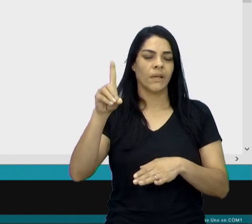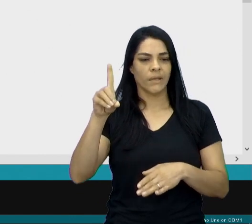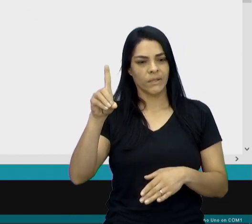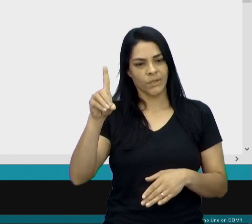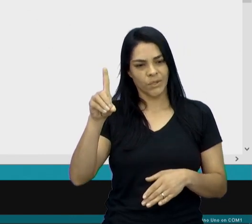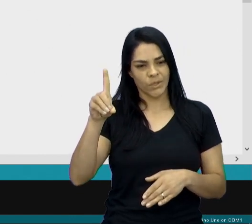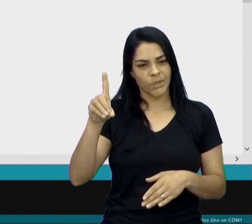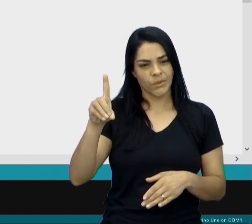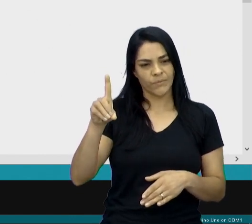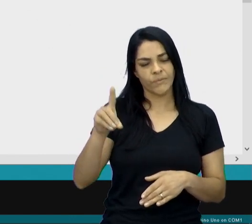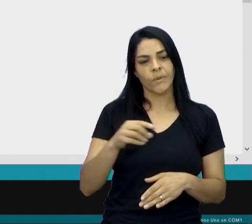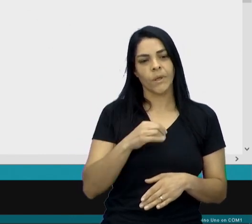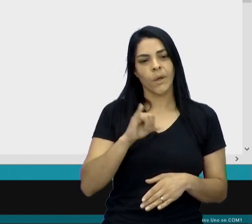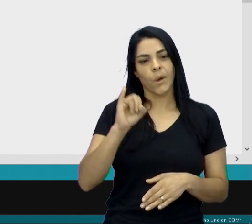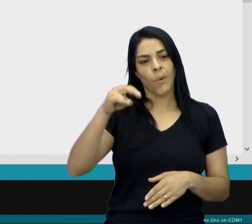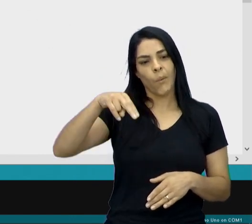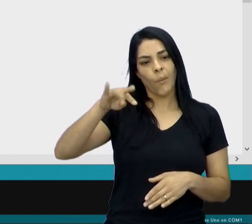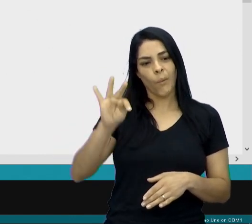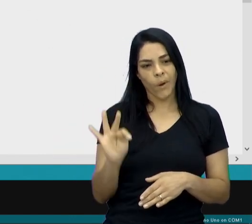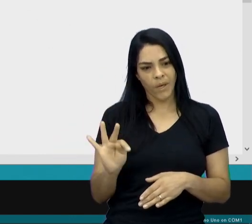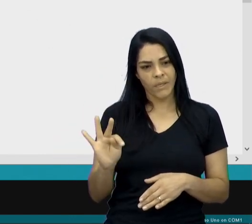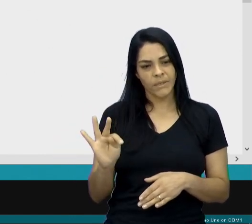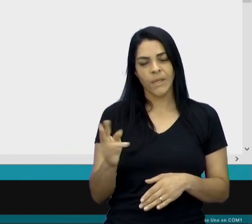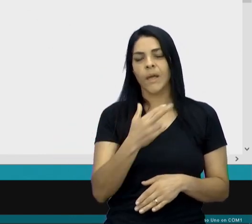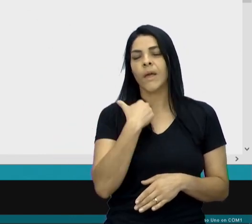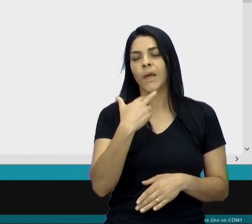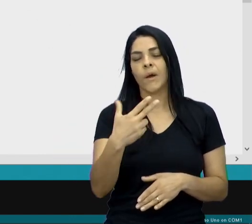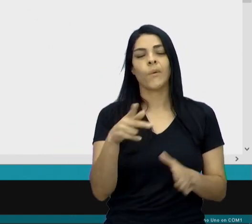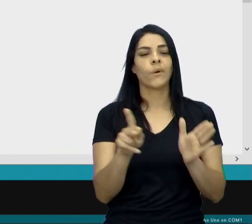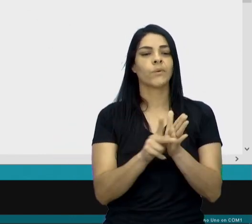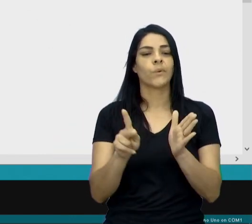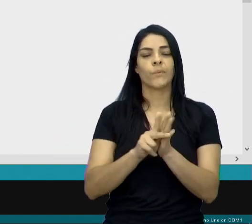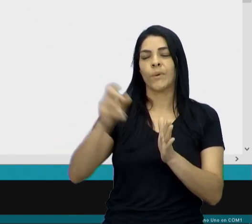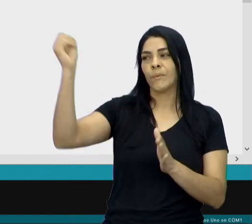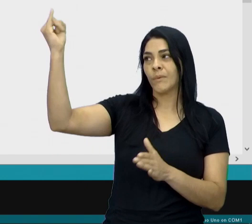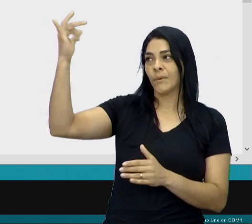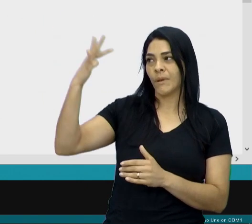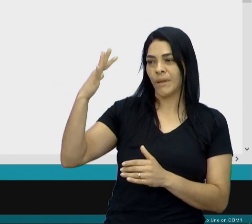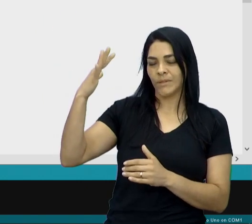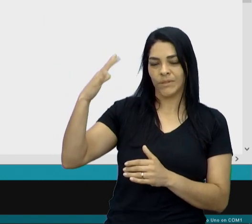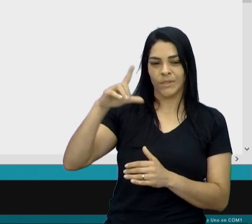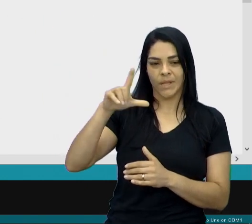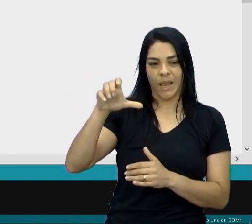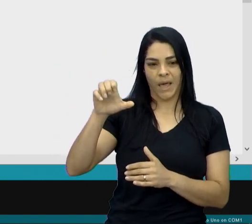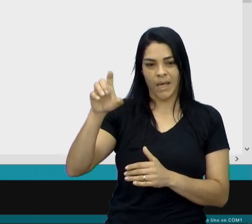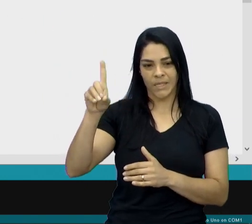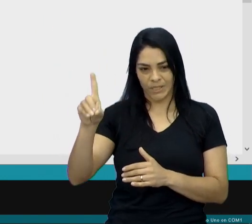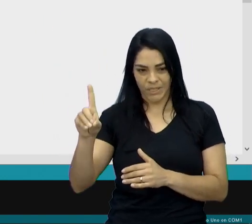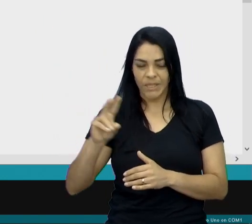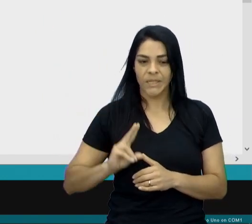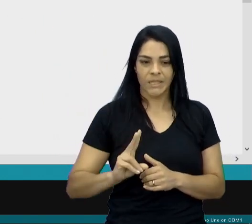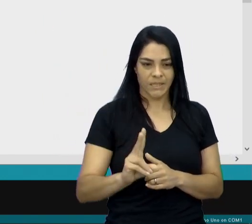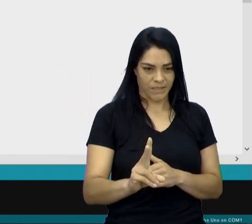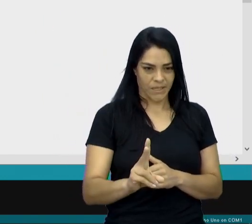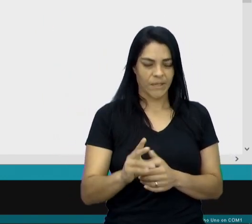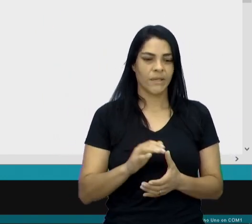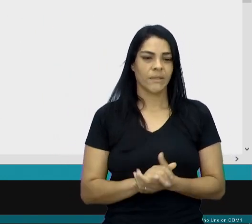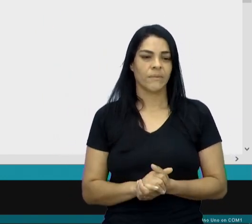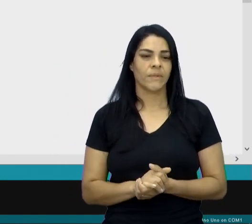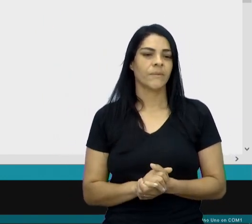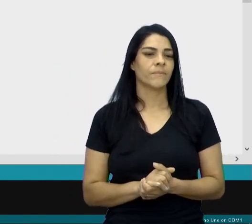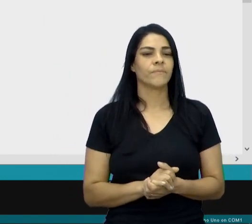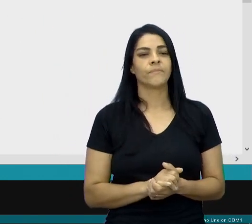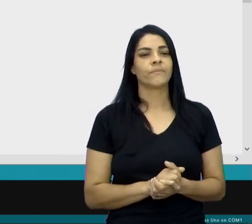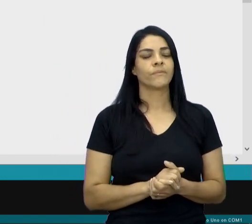né? Começa com ela zerada e ela tem que ser sempre menor que a rodada atual. Toda vez que ela for menor que a rodada atual, que é essa que você